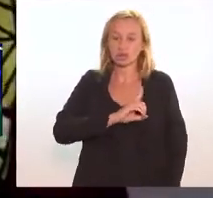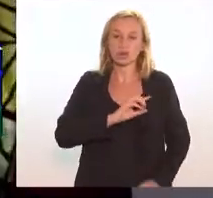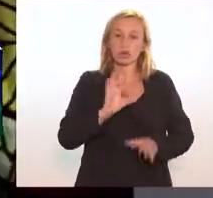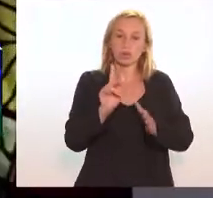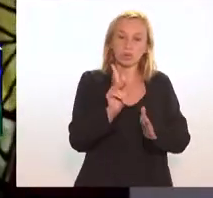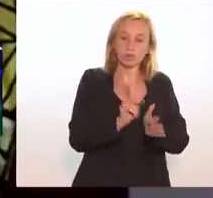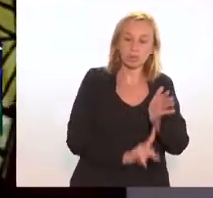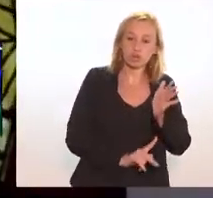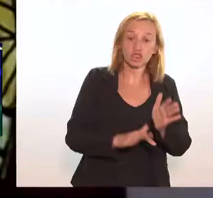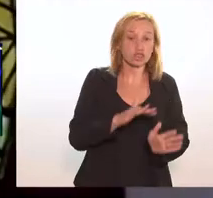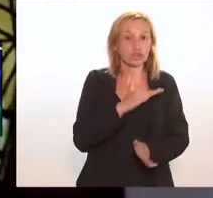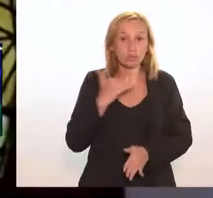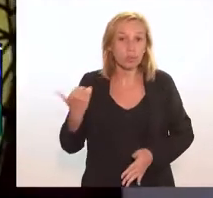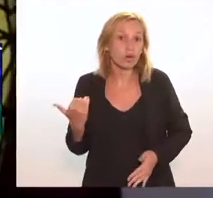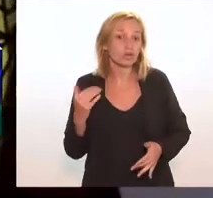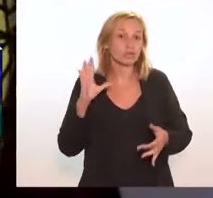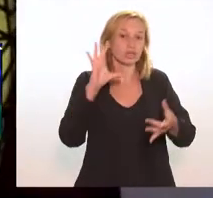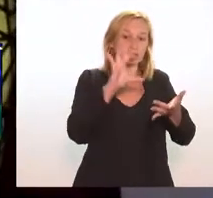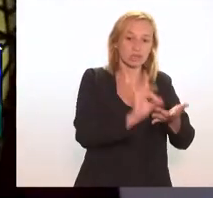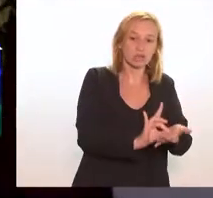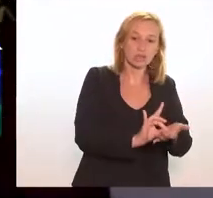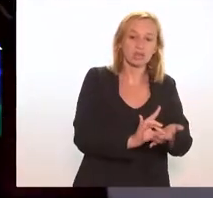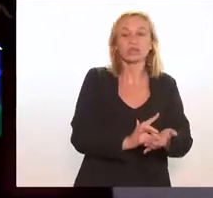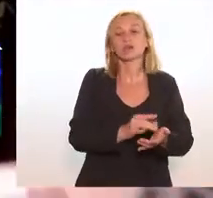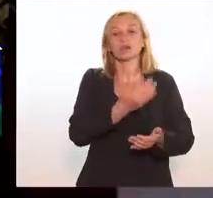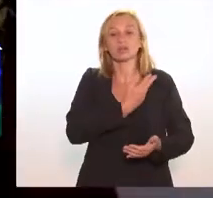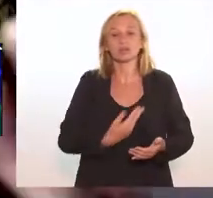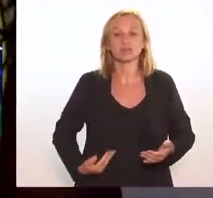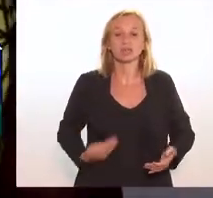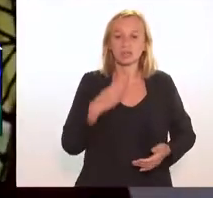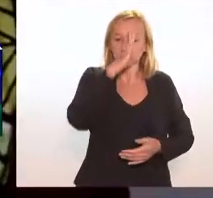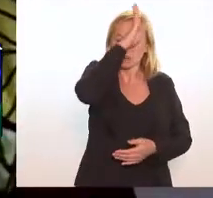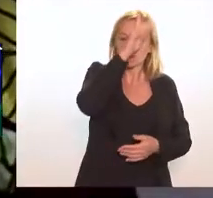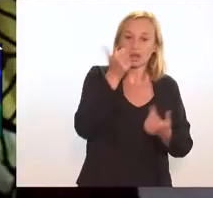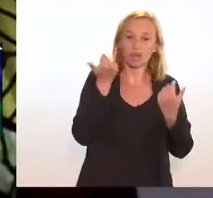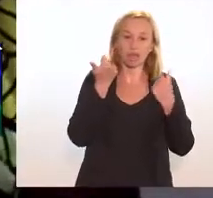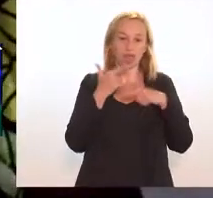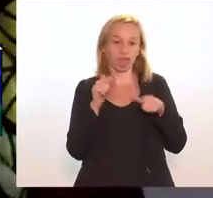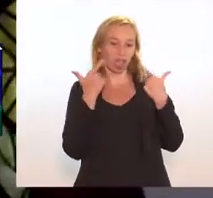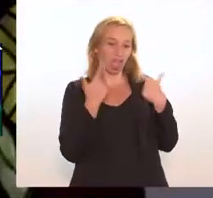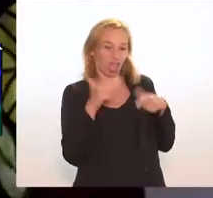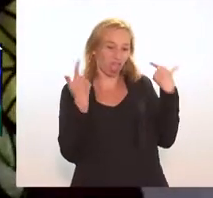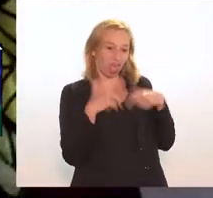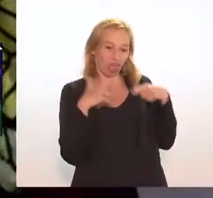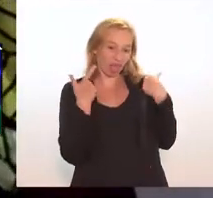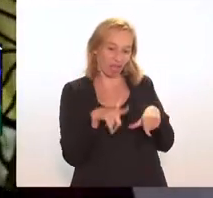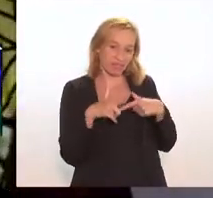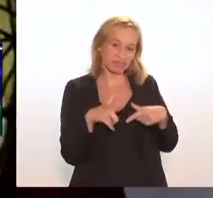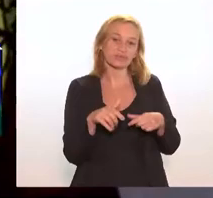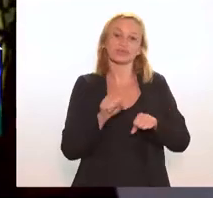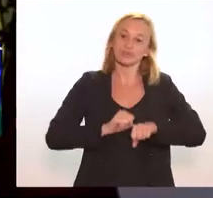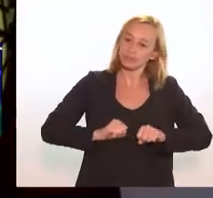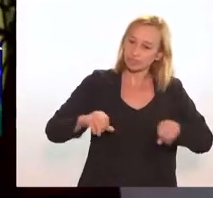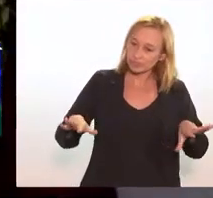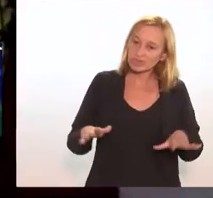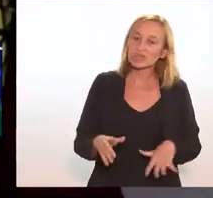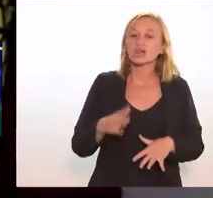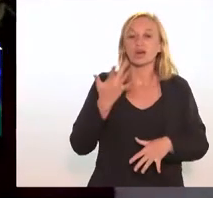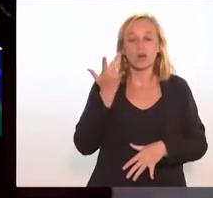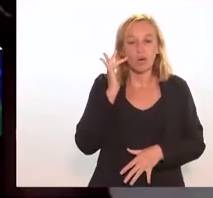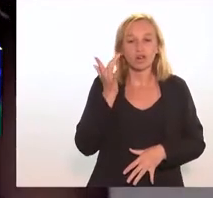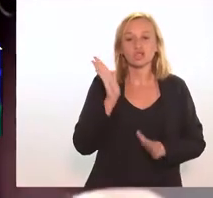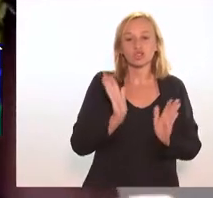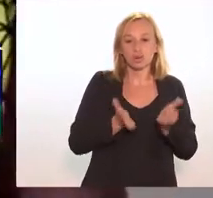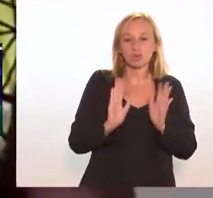de morte vinculado ao presidente da República, que debocha e faz pouco caso da pandemia. Então, acho que hoje é